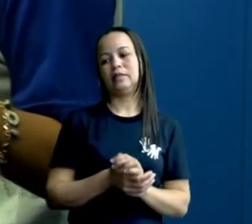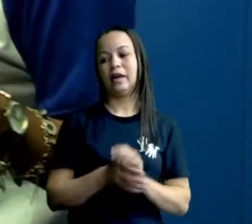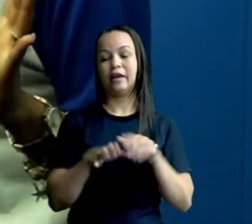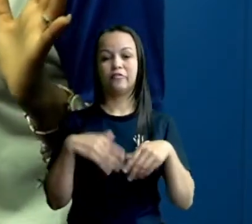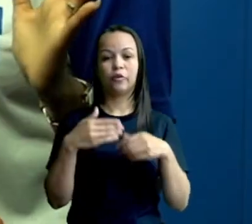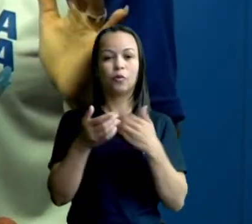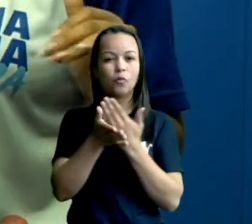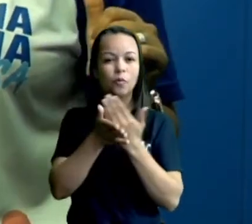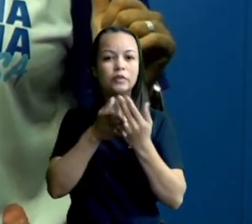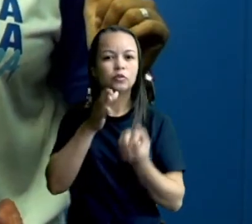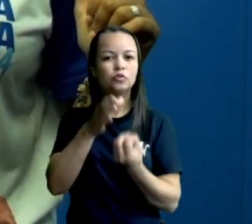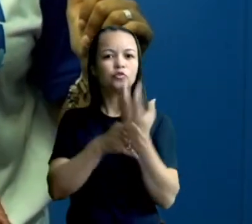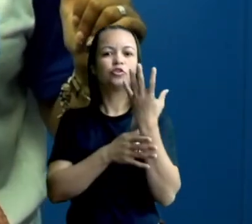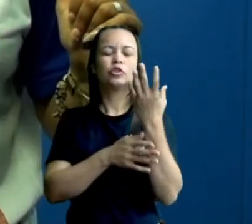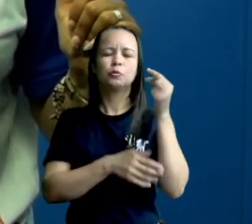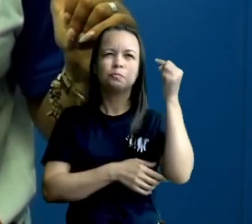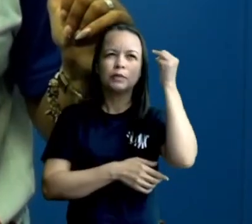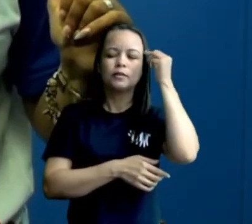Antão, em